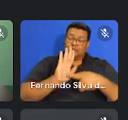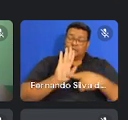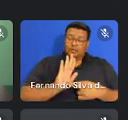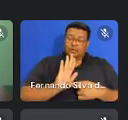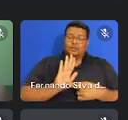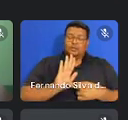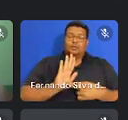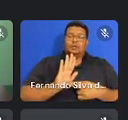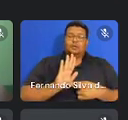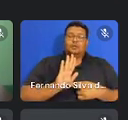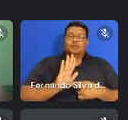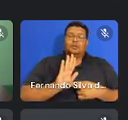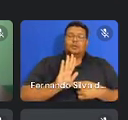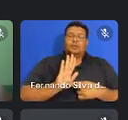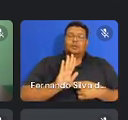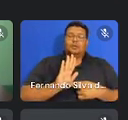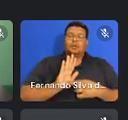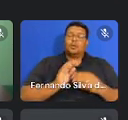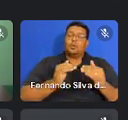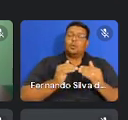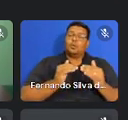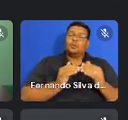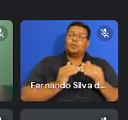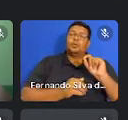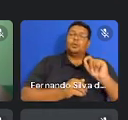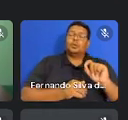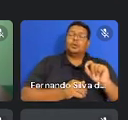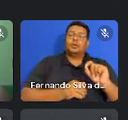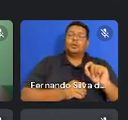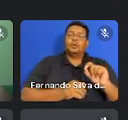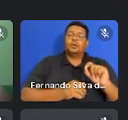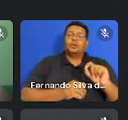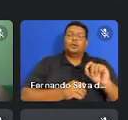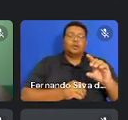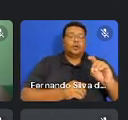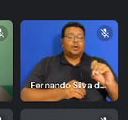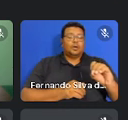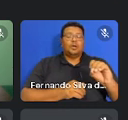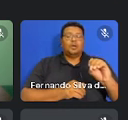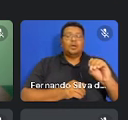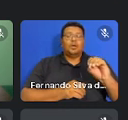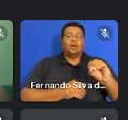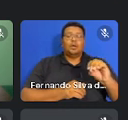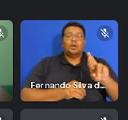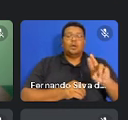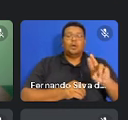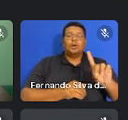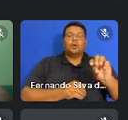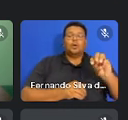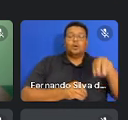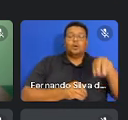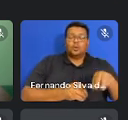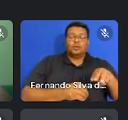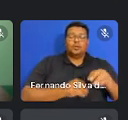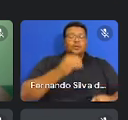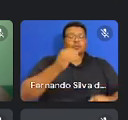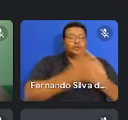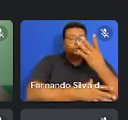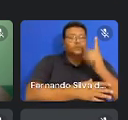a questão da ordem que os polígonos vão aparecer ao